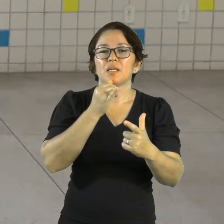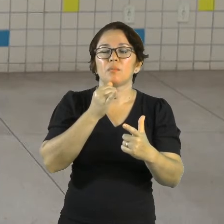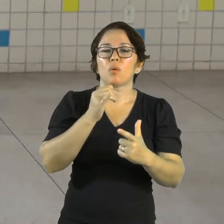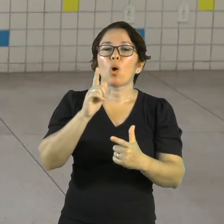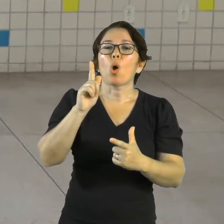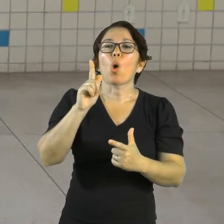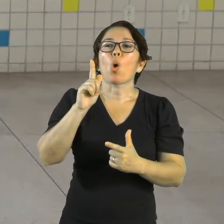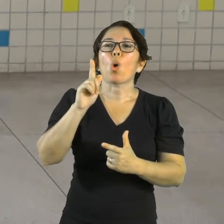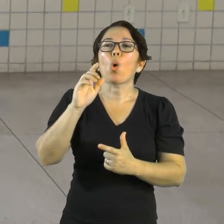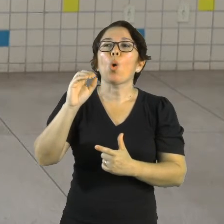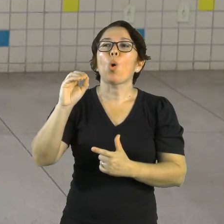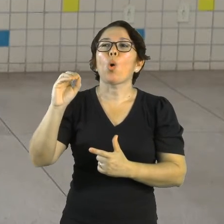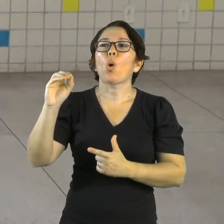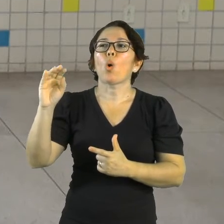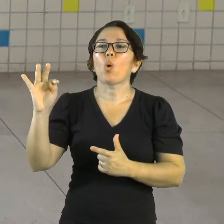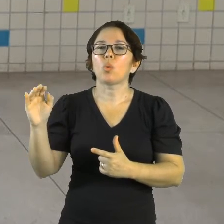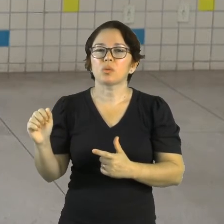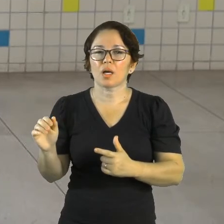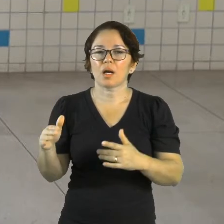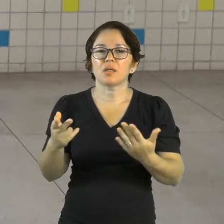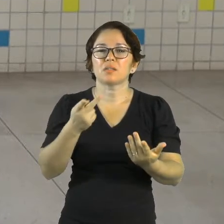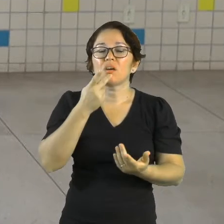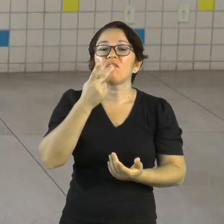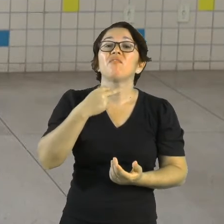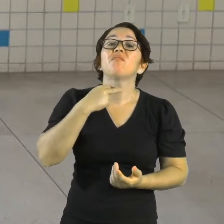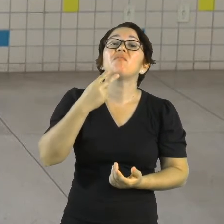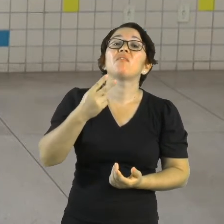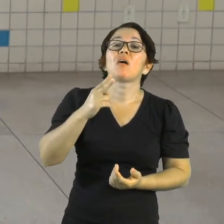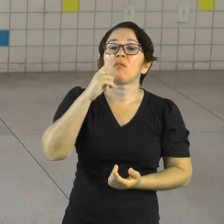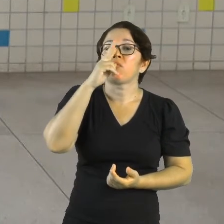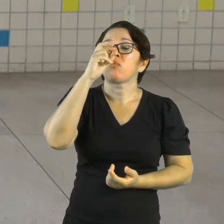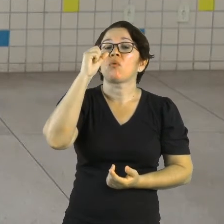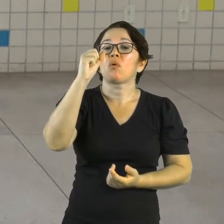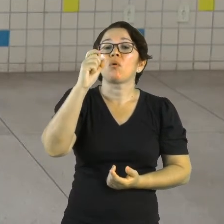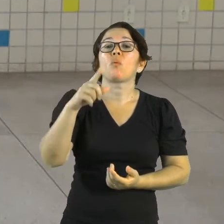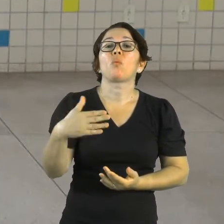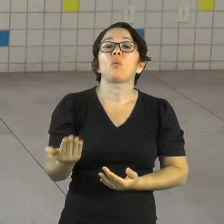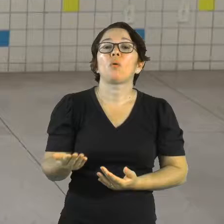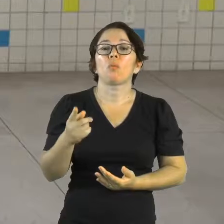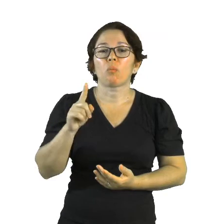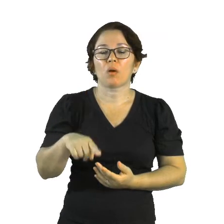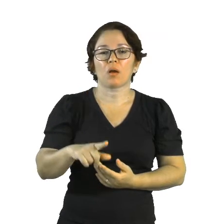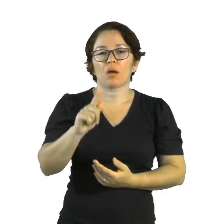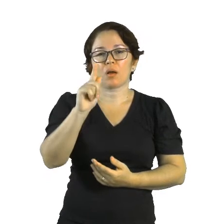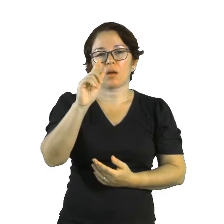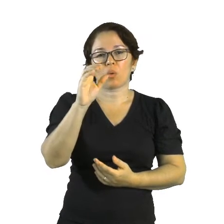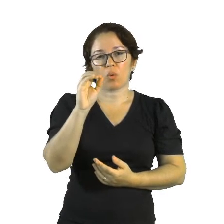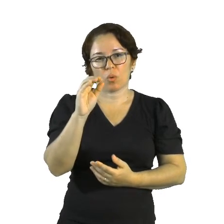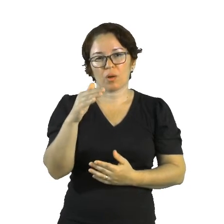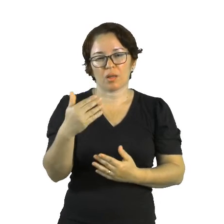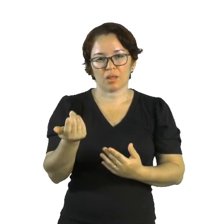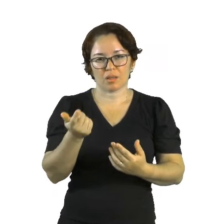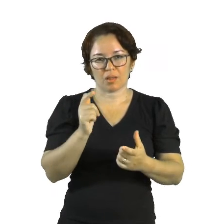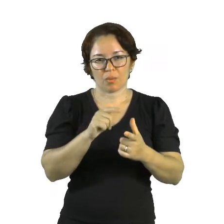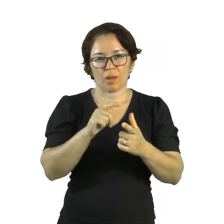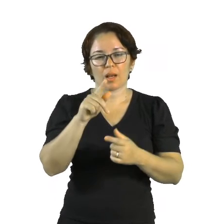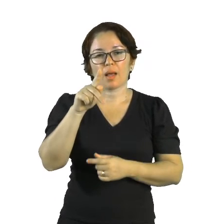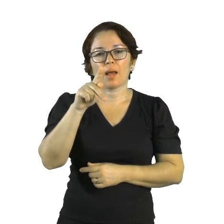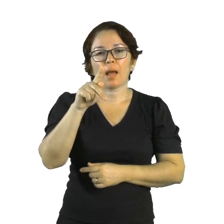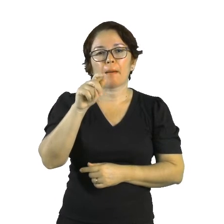Gota. Qual é a sílaba tônica? O gó. Então, essa palavra é uma